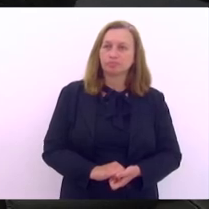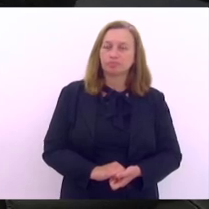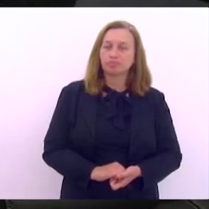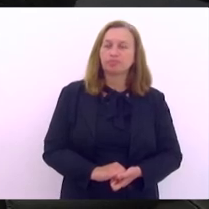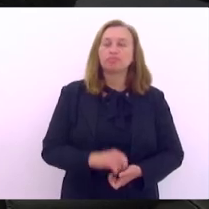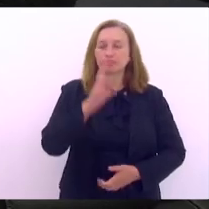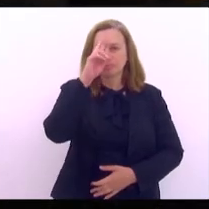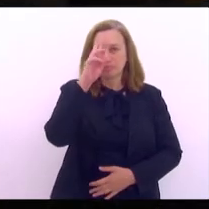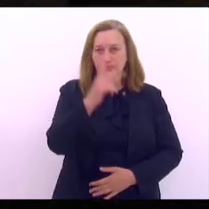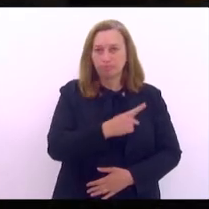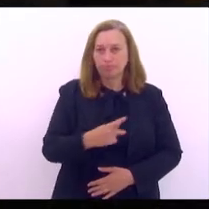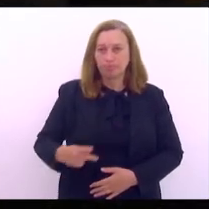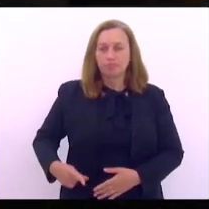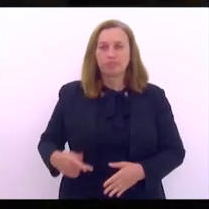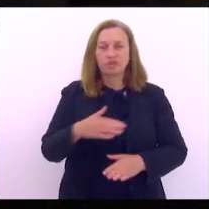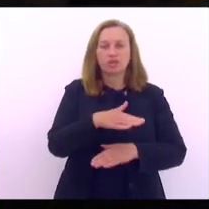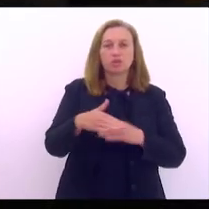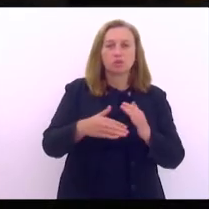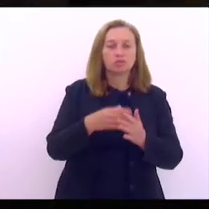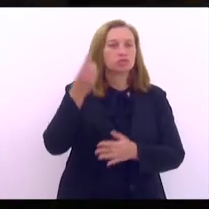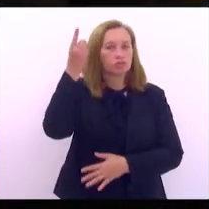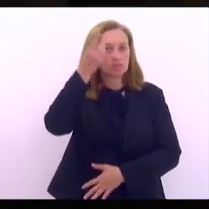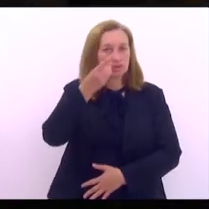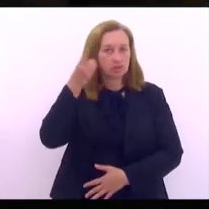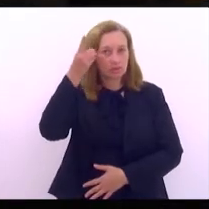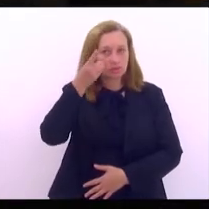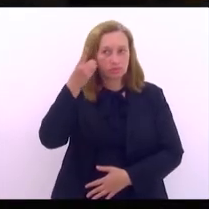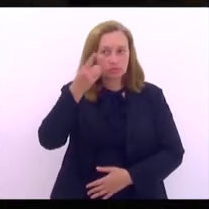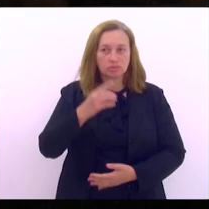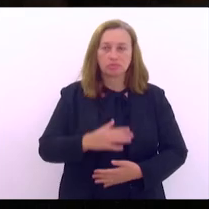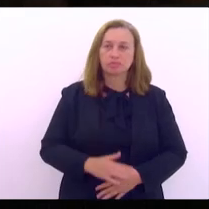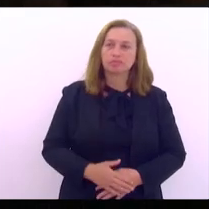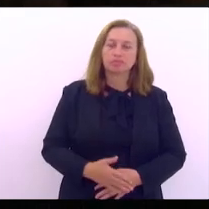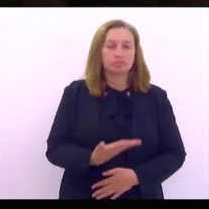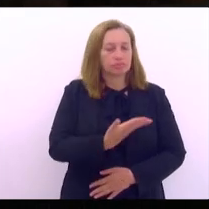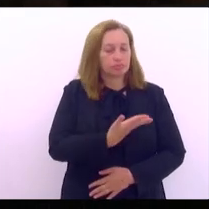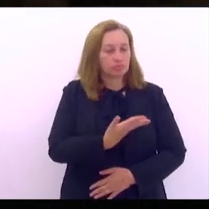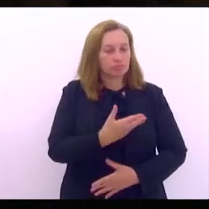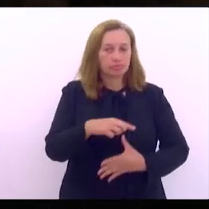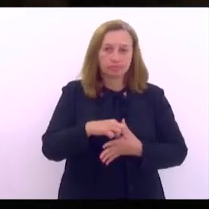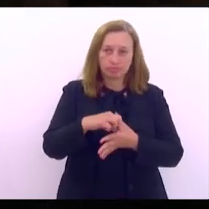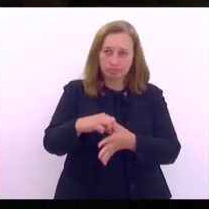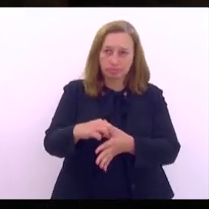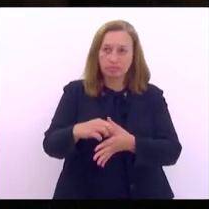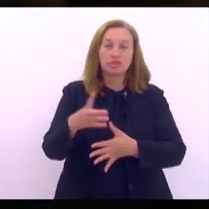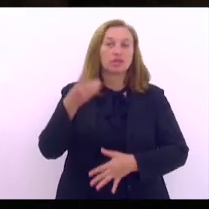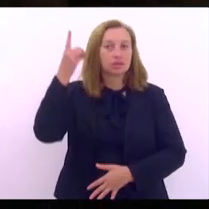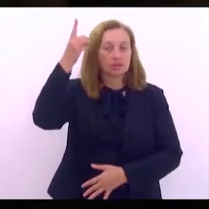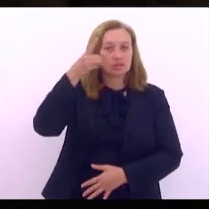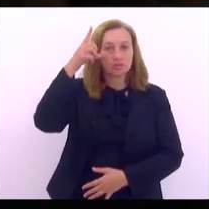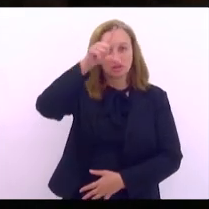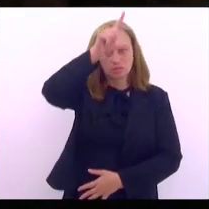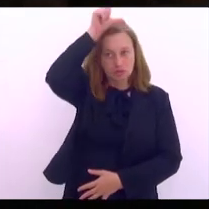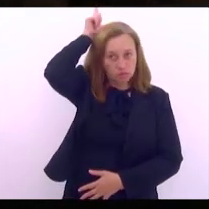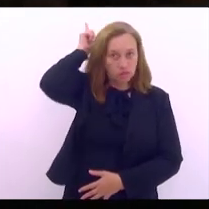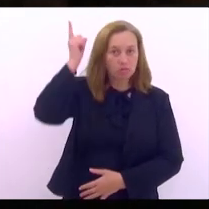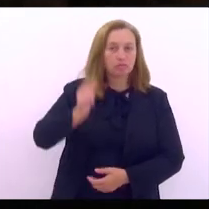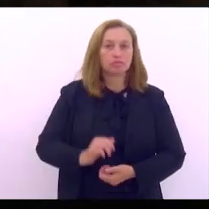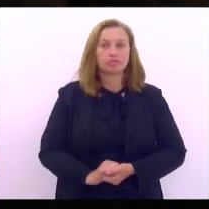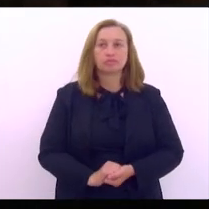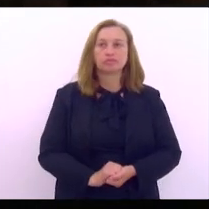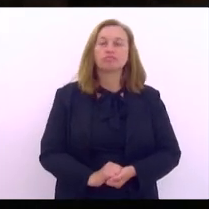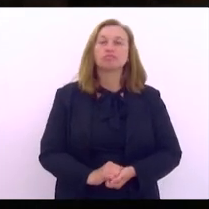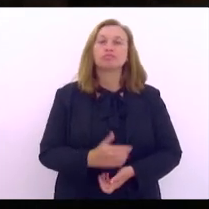Senhor presidente, senhores deputados, meu querido líder, deputado Luiz Paulo,